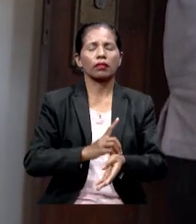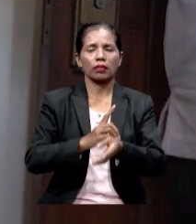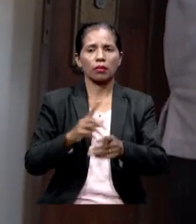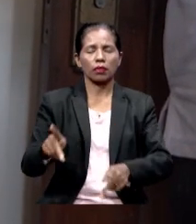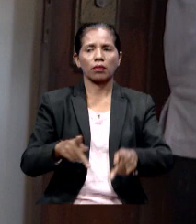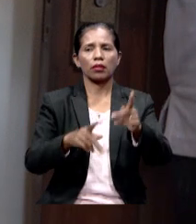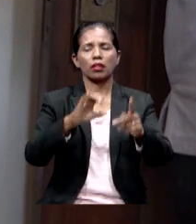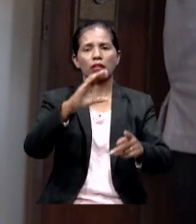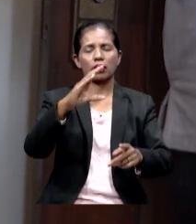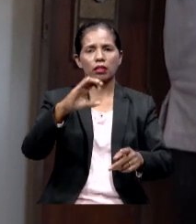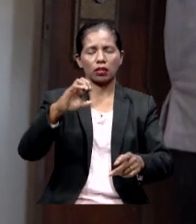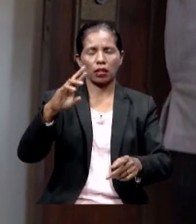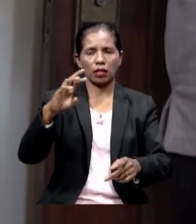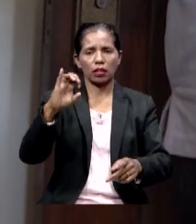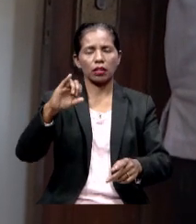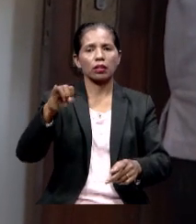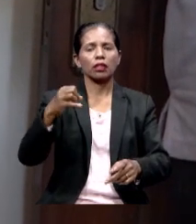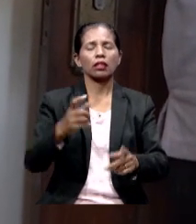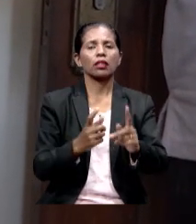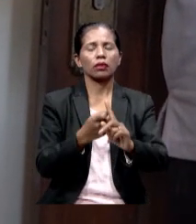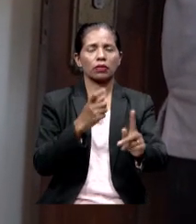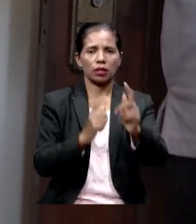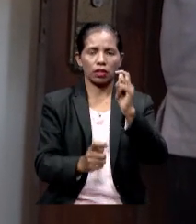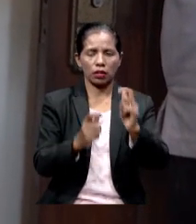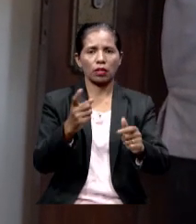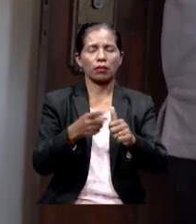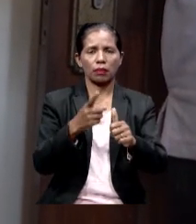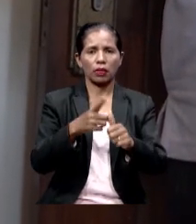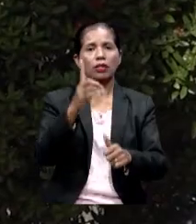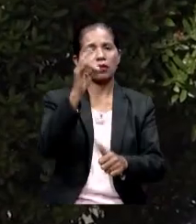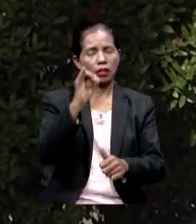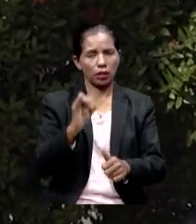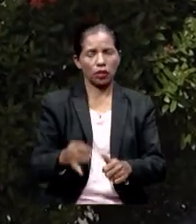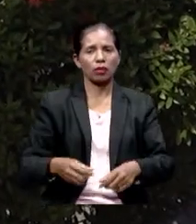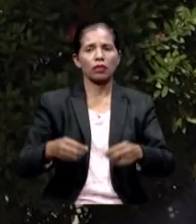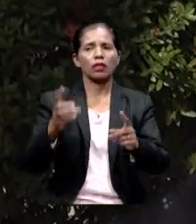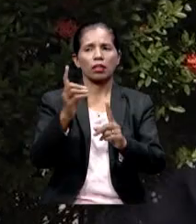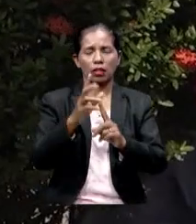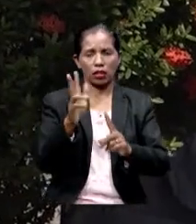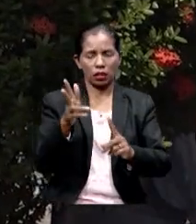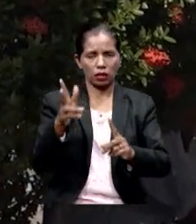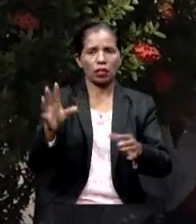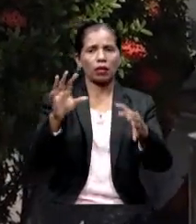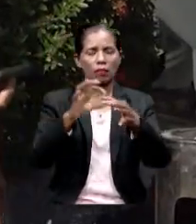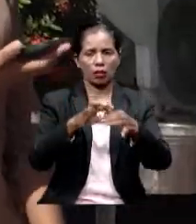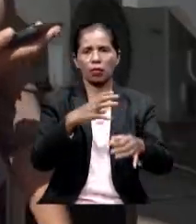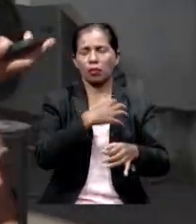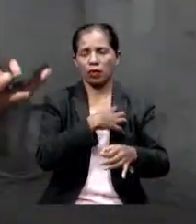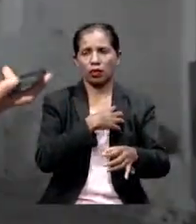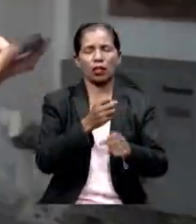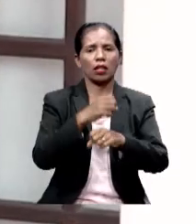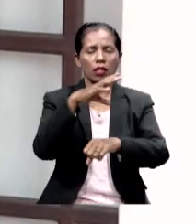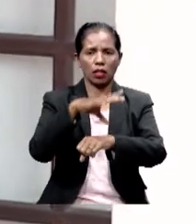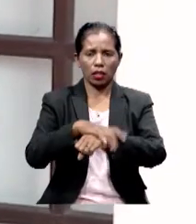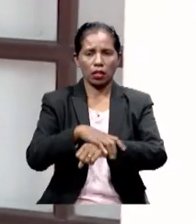Quintas Ateten, despois o Tribunal Judicial Primeira Instância dele, foi prazo lorantolo nulo ba membro polícia nebe halo